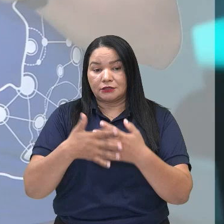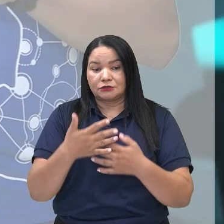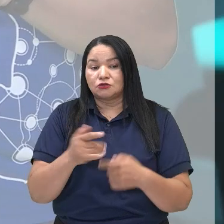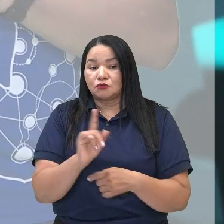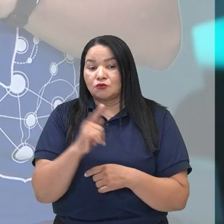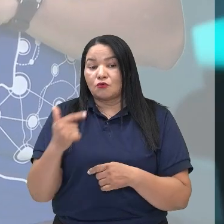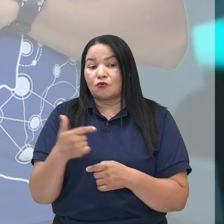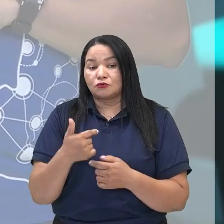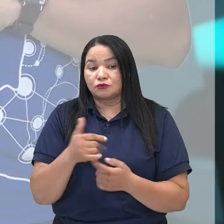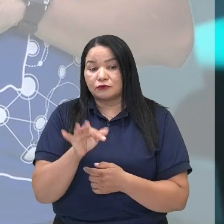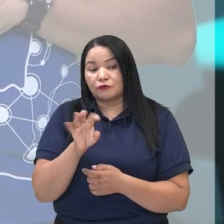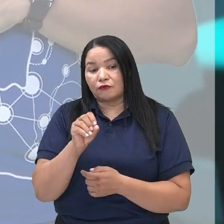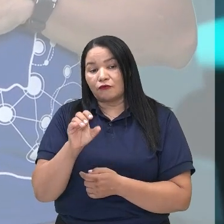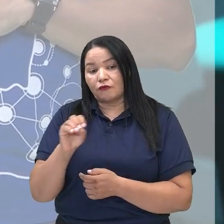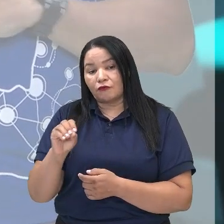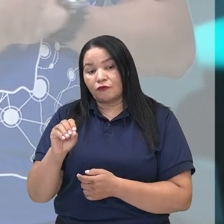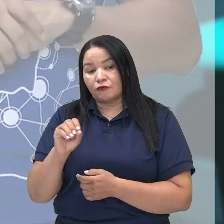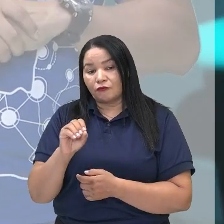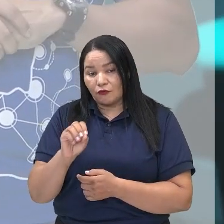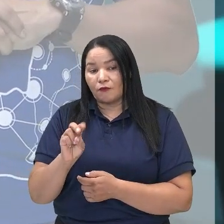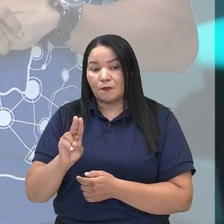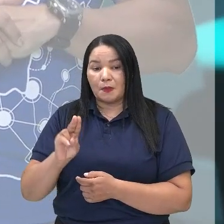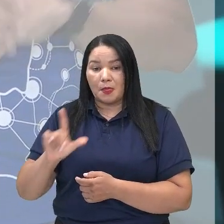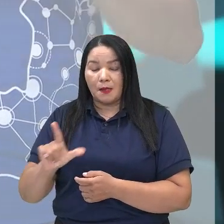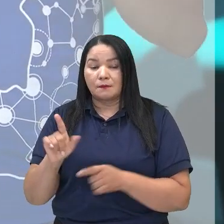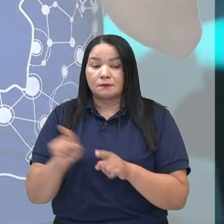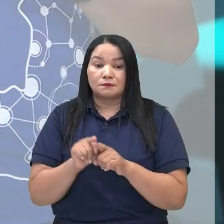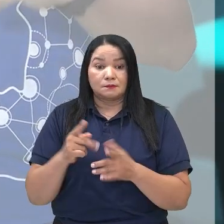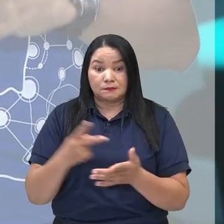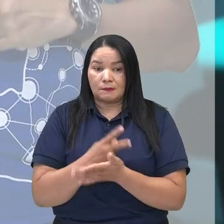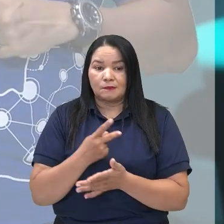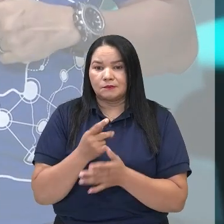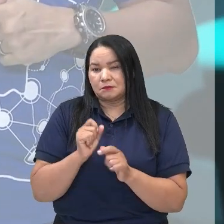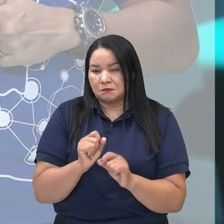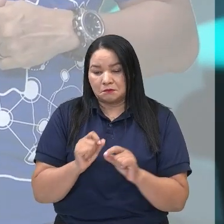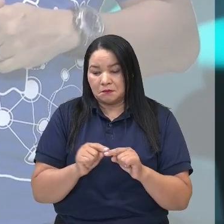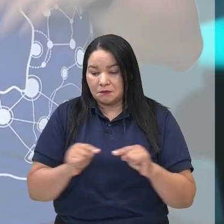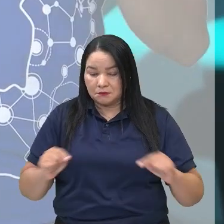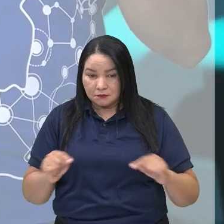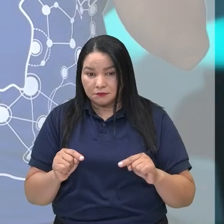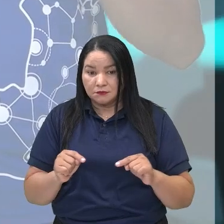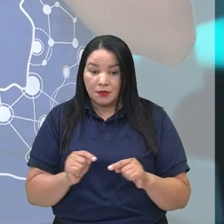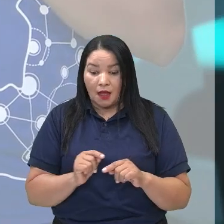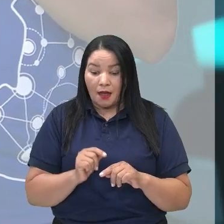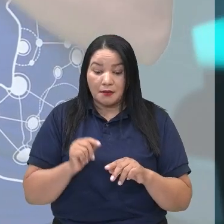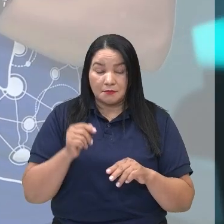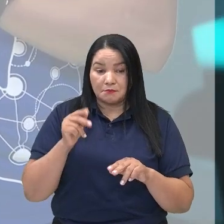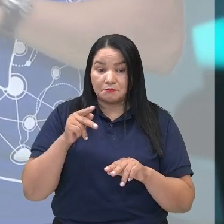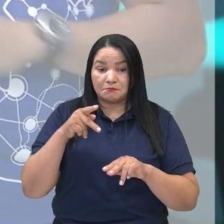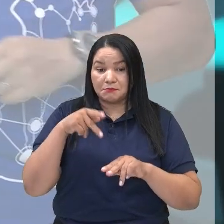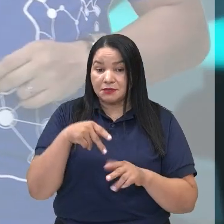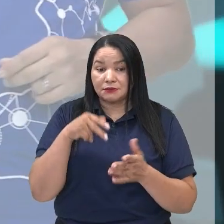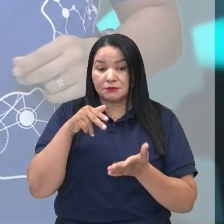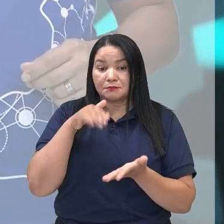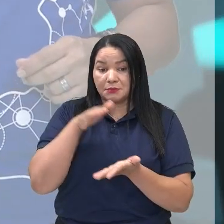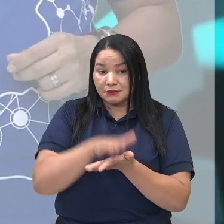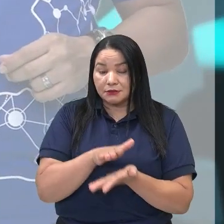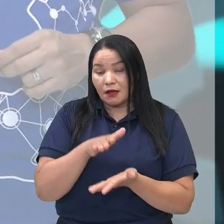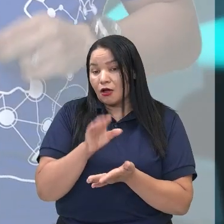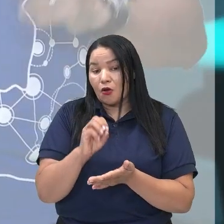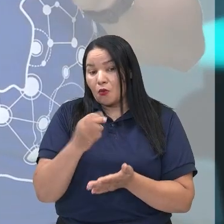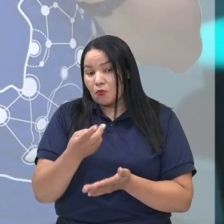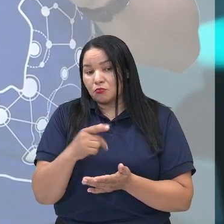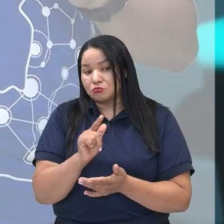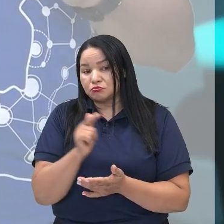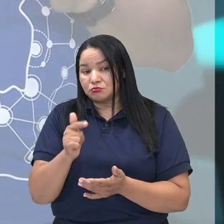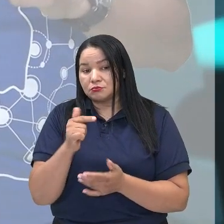erro no saque, por exemplo, pisando na linha de fundo antes de lançar a bola. Outros termos, olha só, a gente vai ter o match